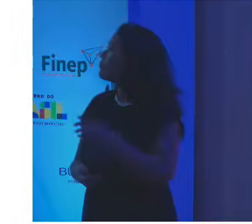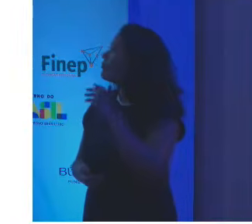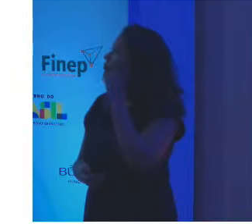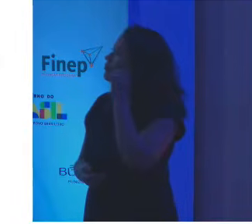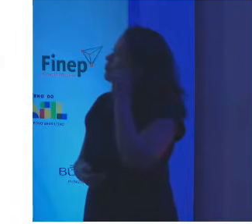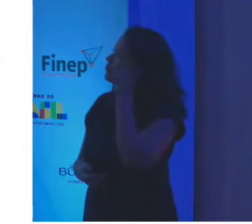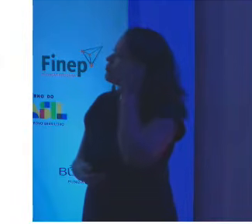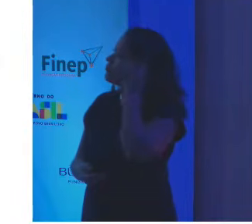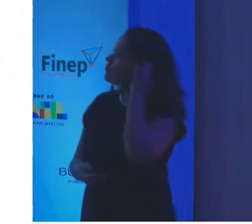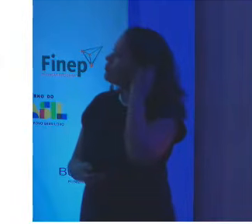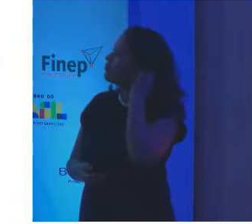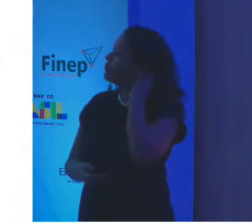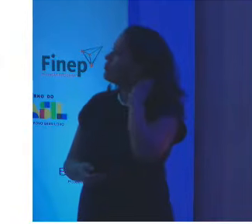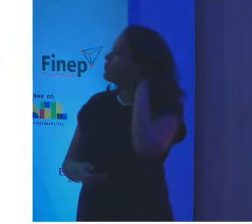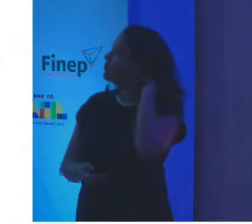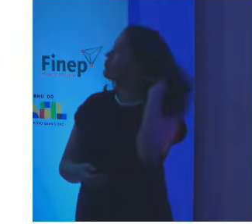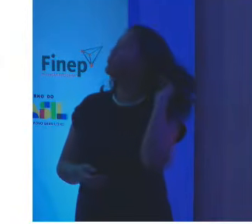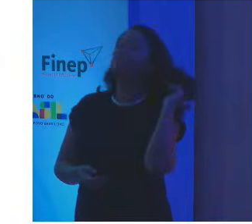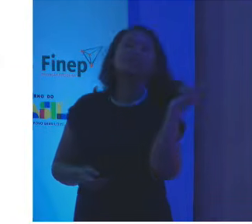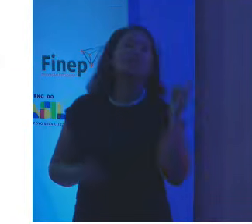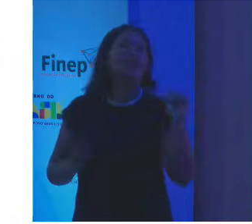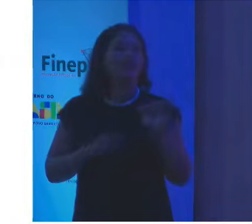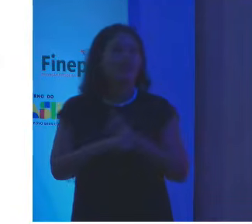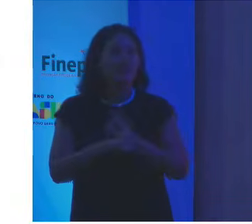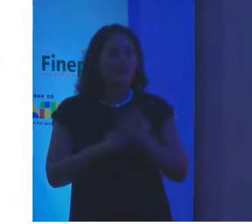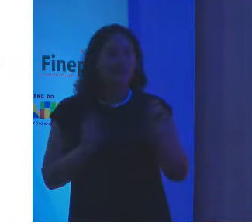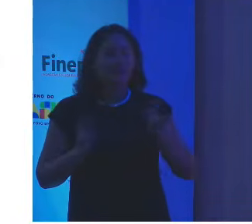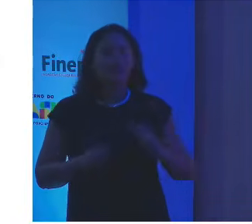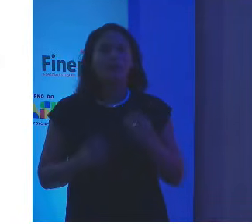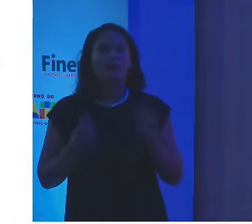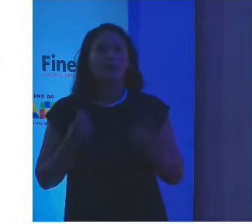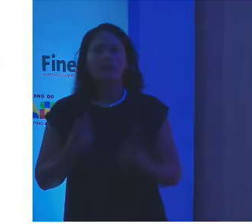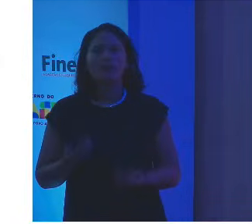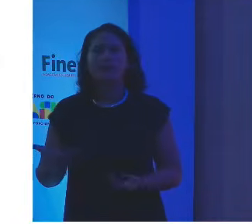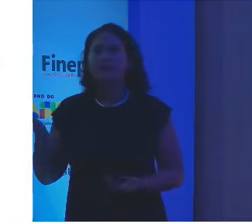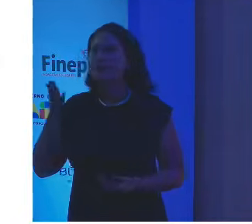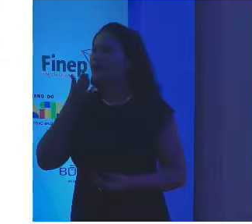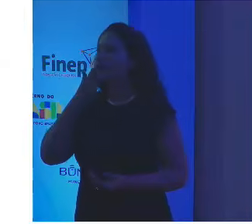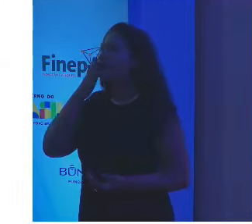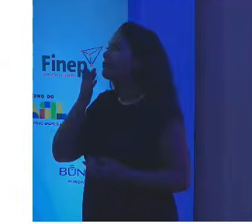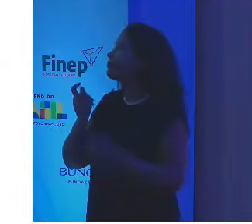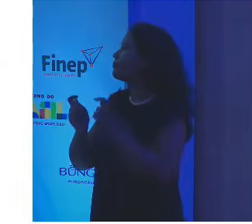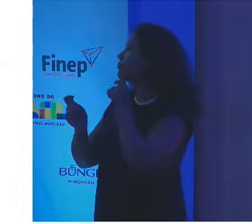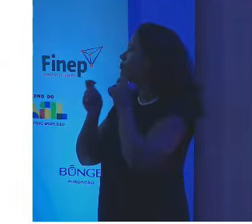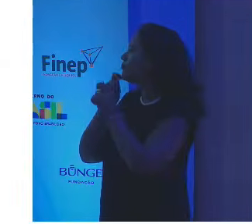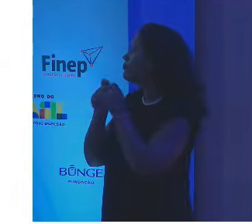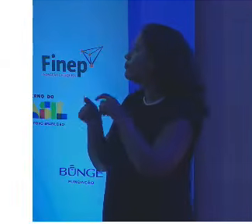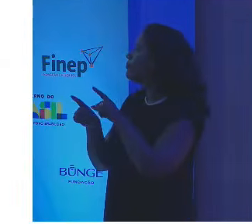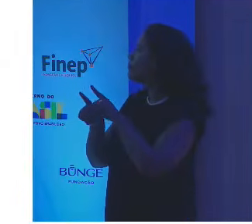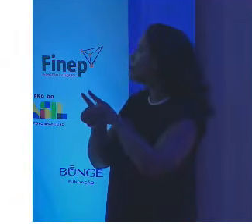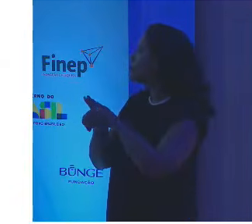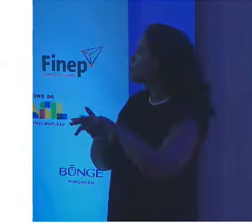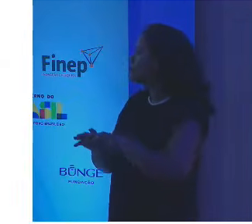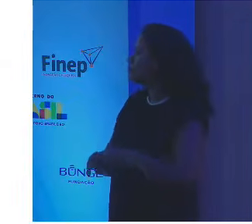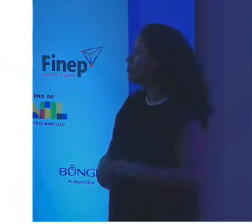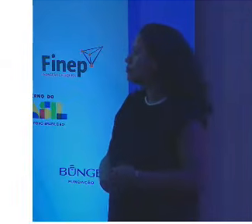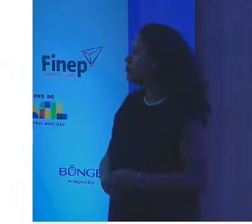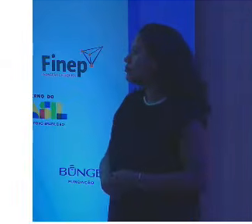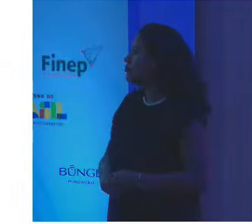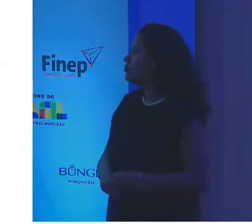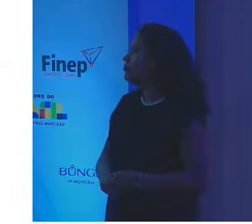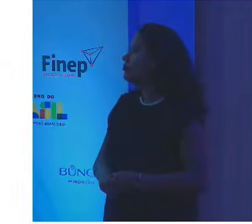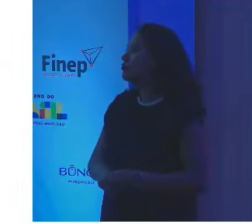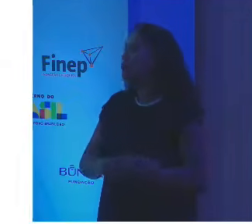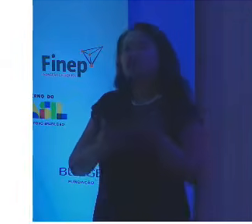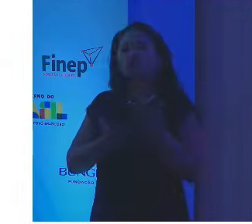solução, sim. Eu acho que há formas, né? E como que eu cheguei nessa? Né? Eu fiz entrevistas, eu fiz um estudo